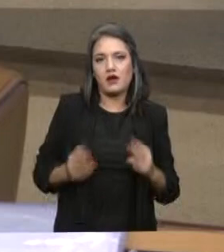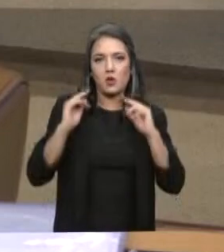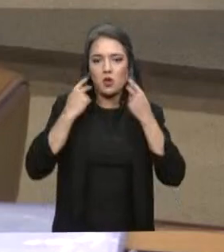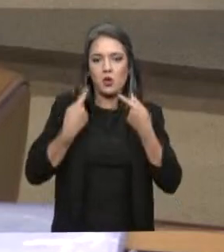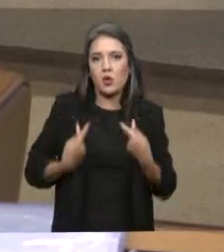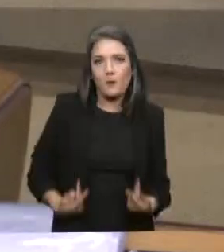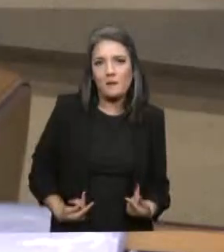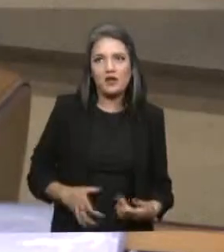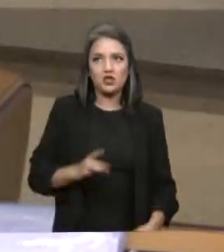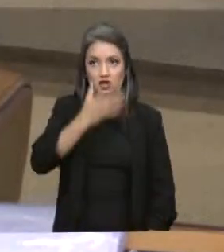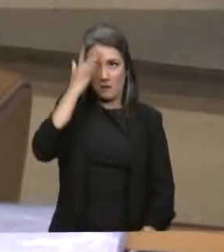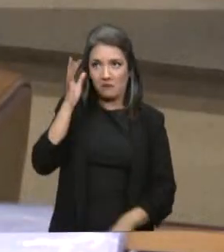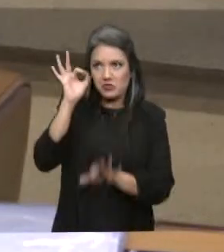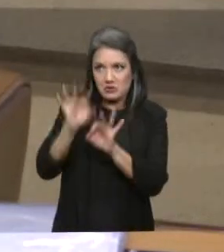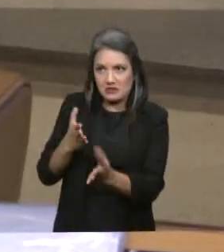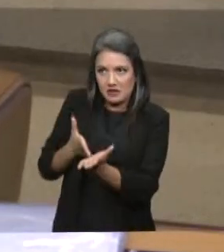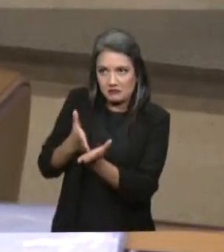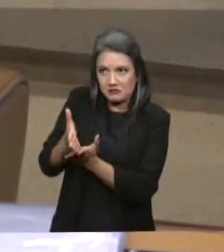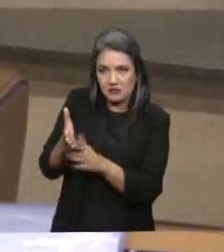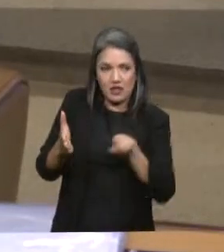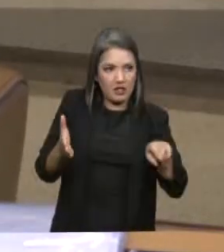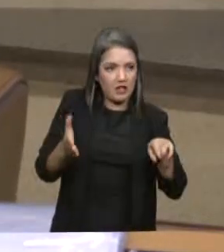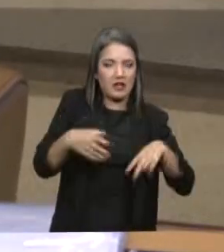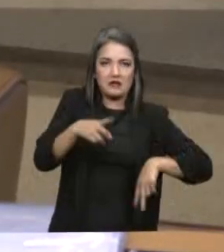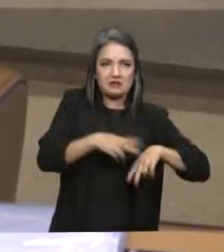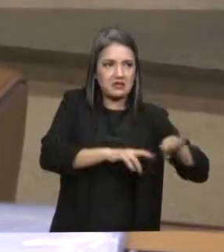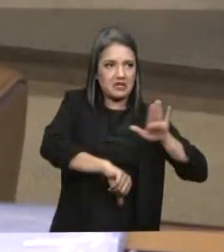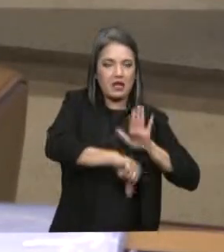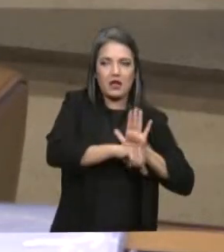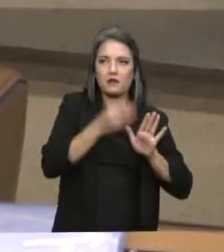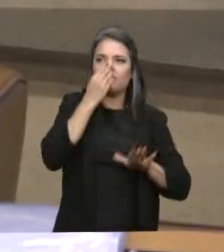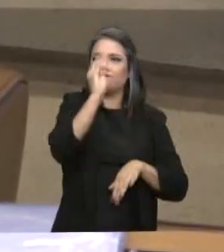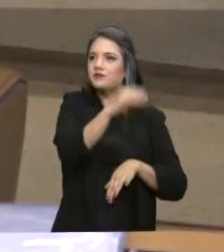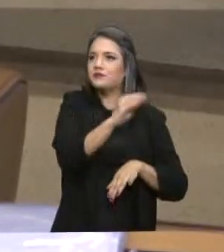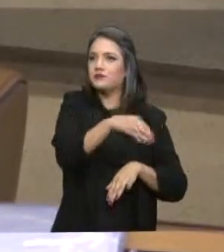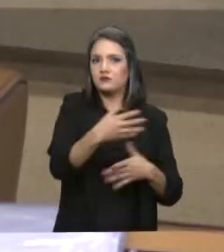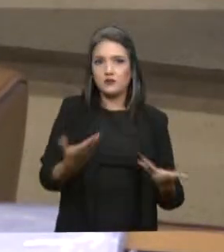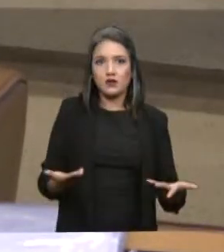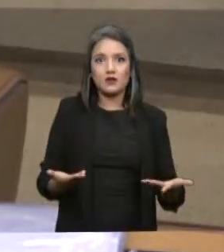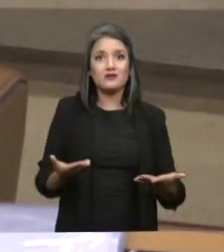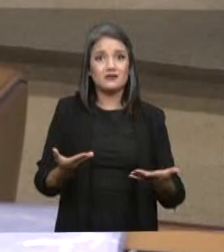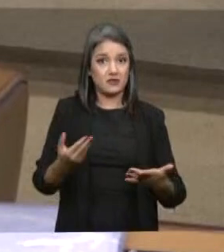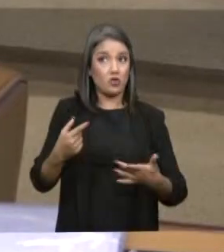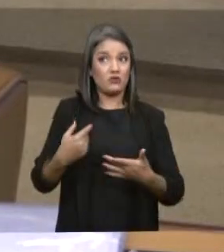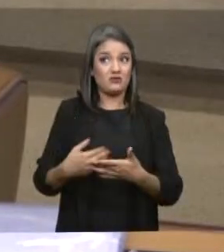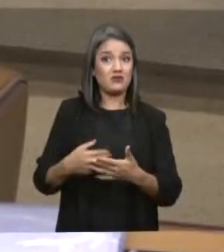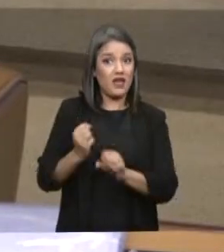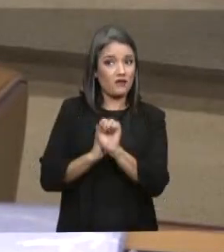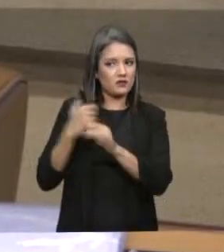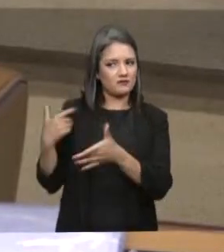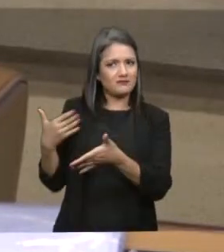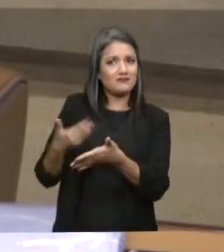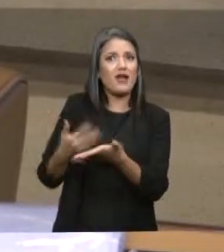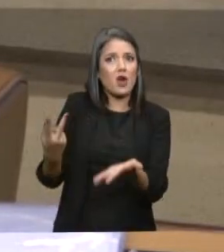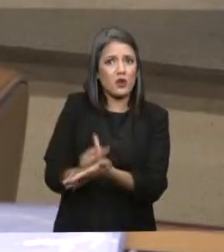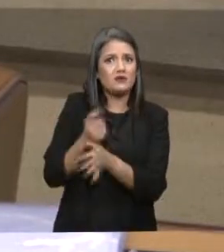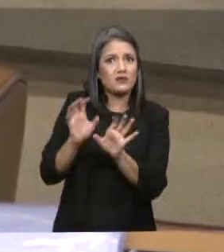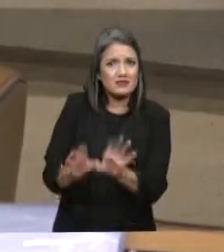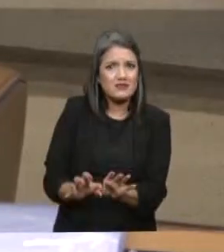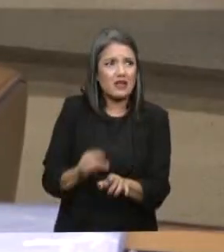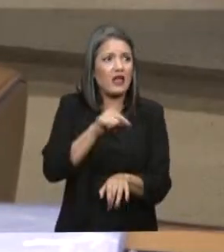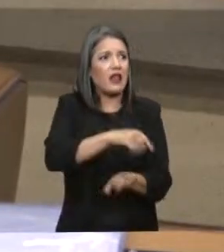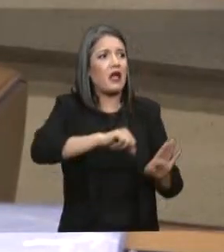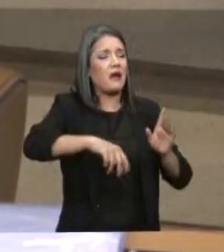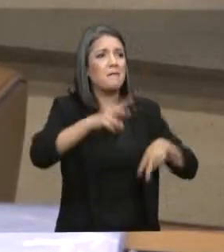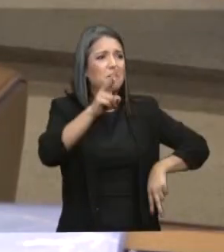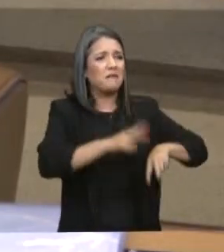né que se fazia Então esse discurso que obviamente precisa ser claramente repudiado por isso